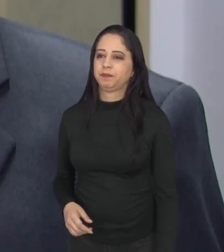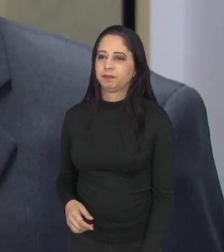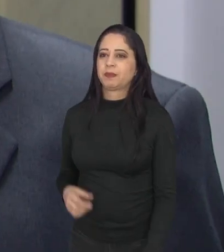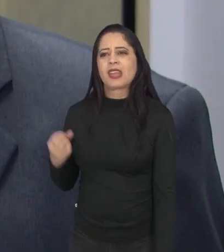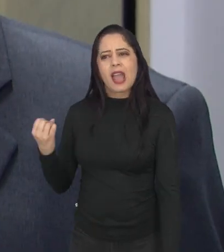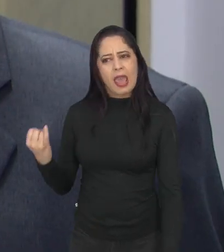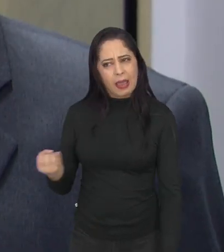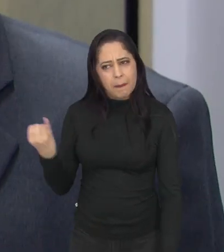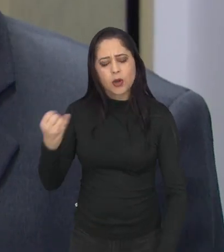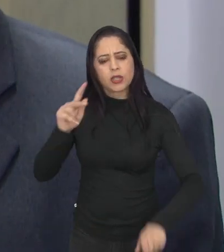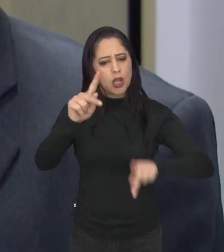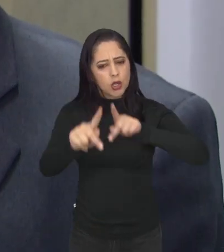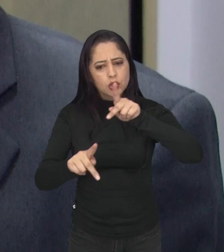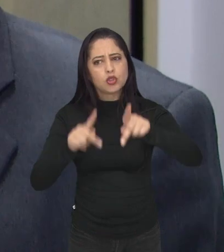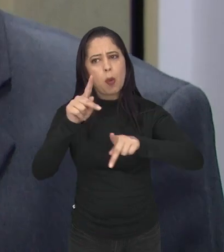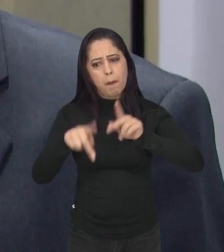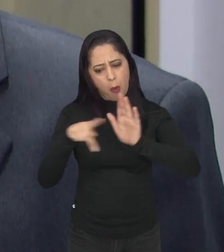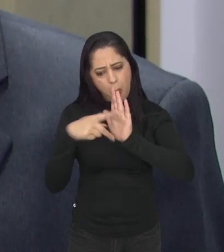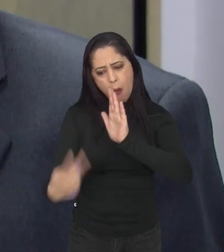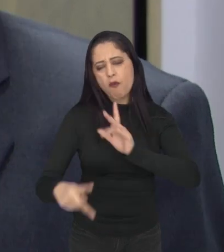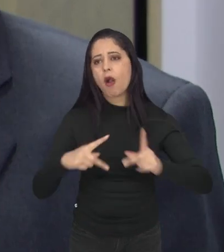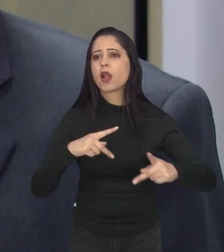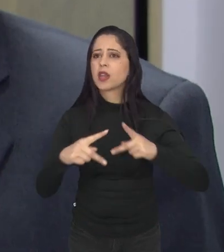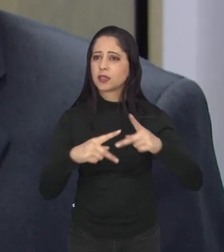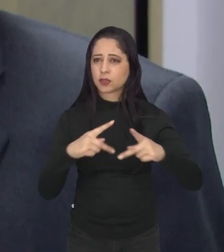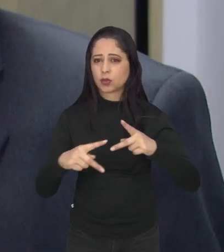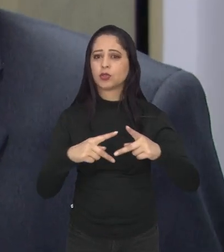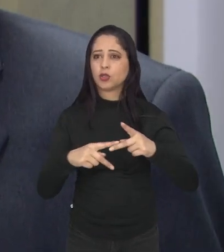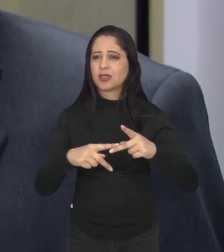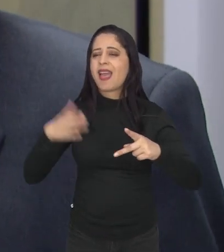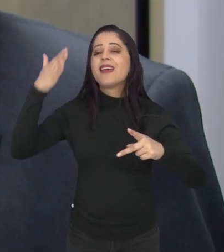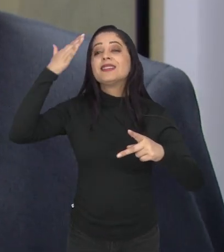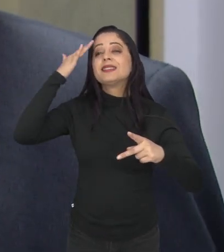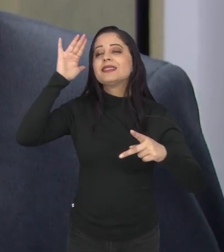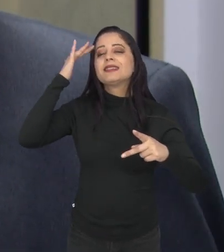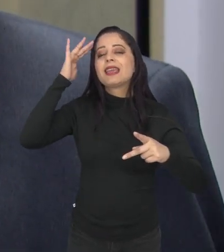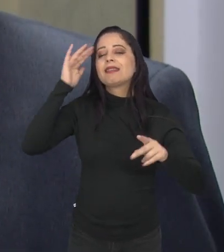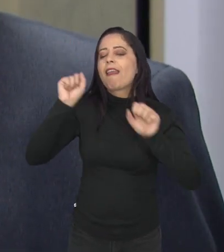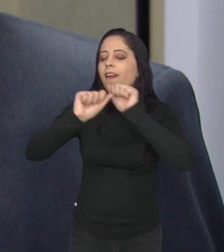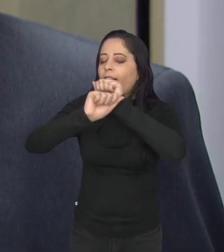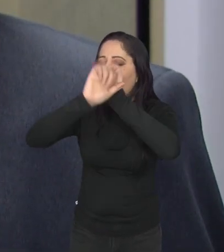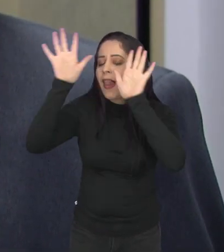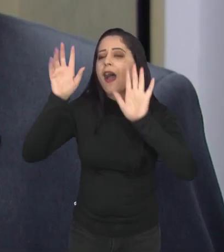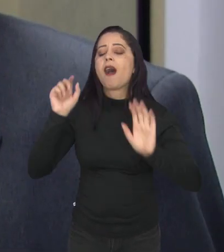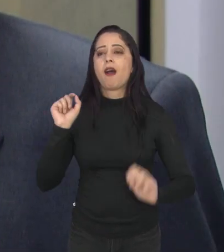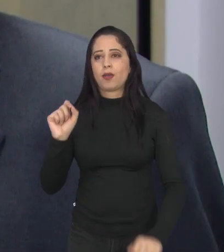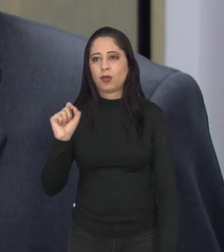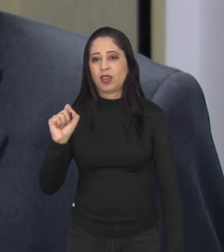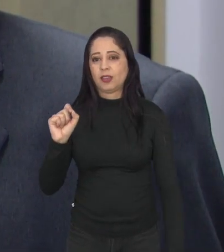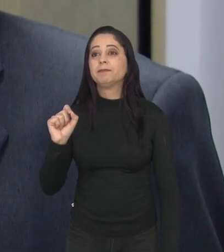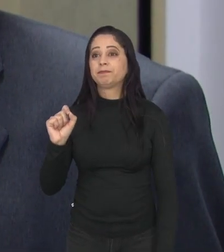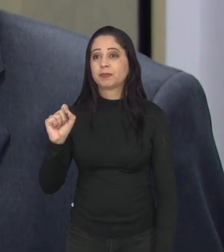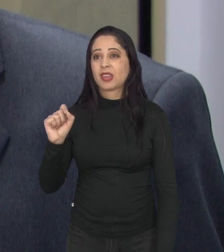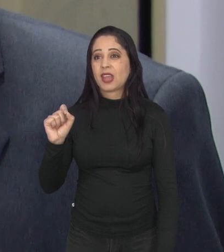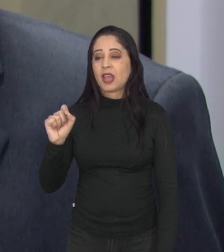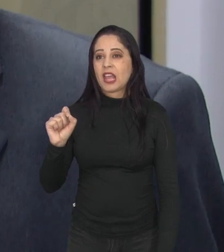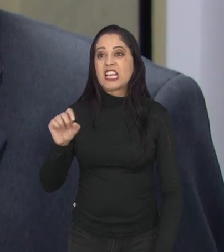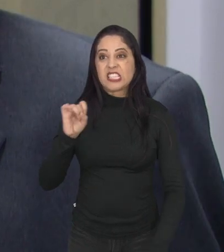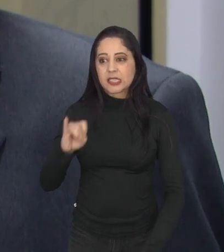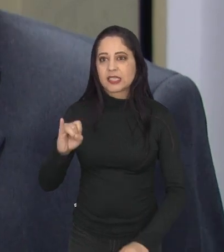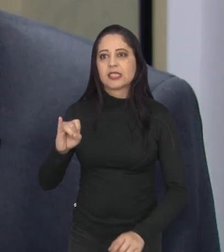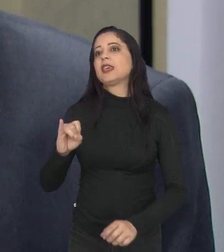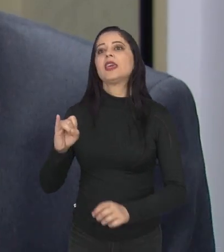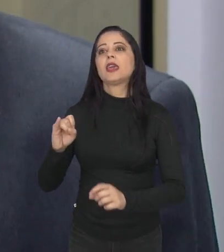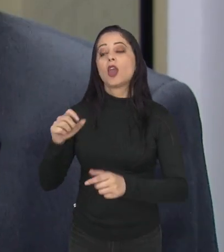é importante que a nossa população josense saiba que a qualquer momento que a saúde